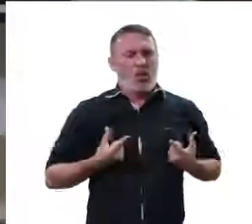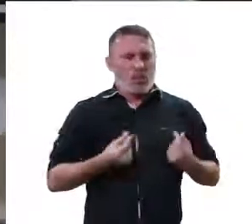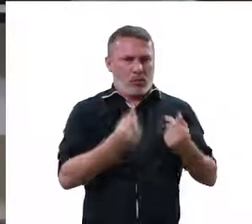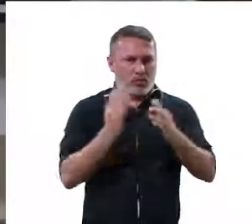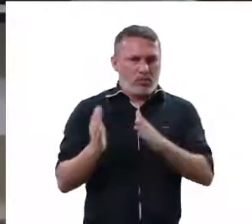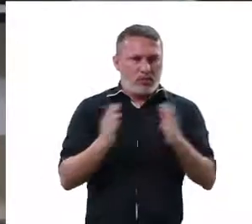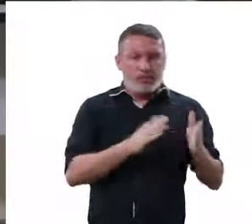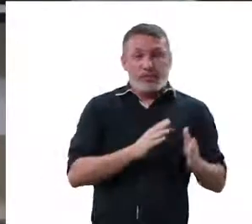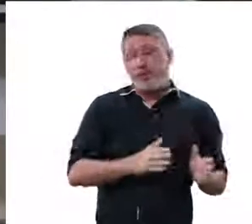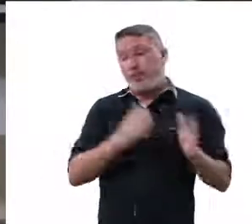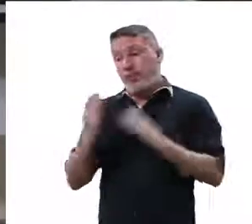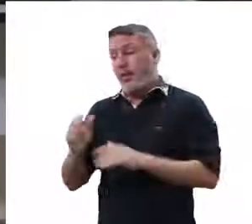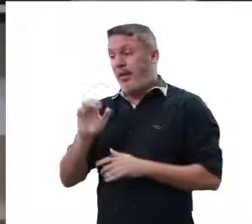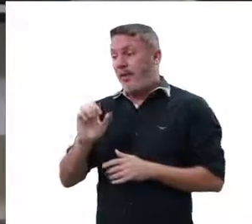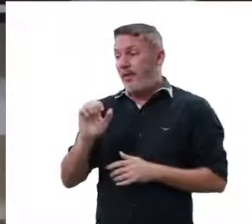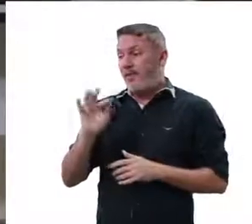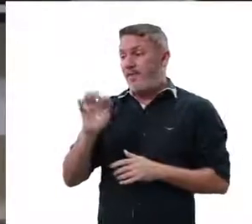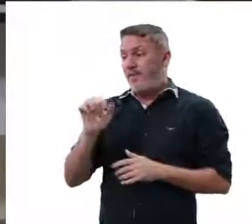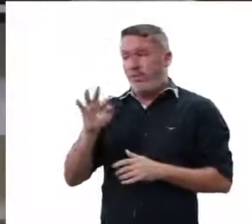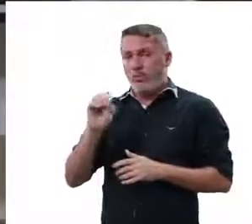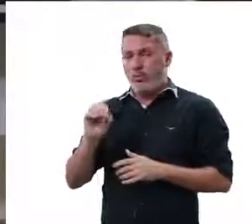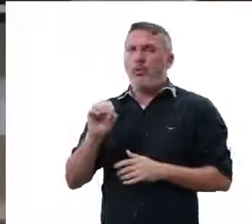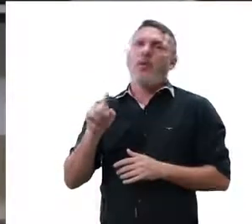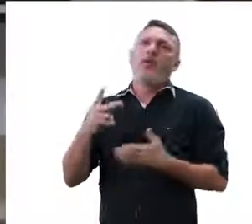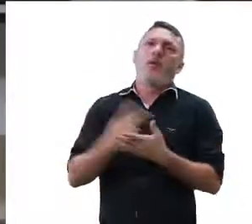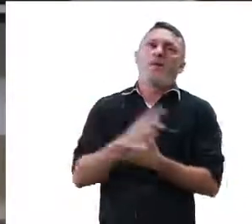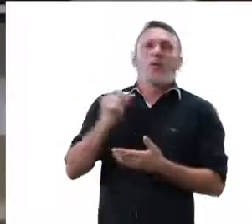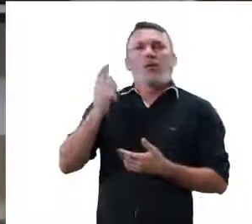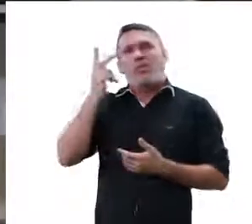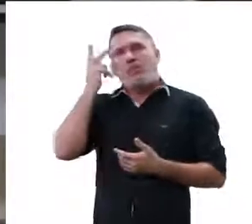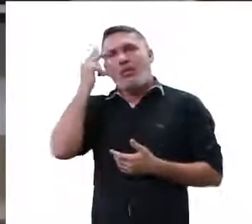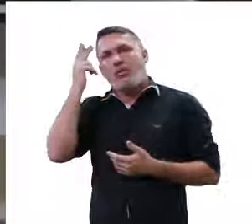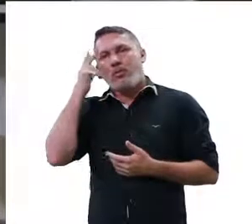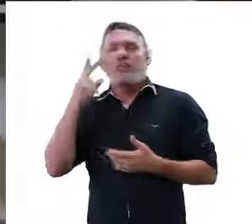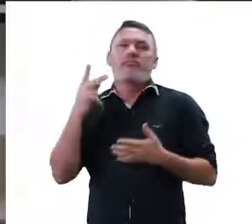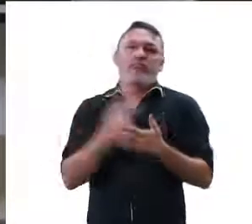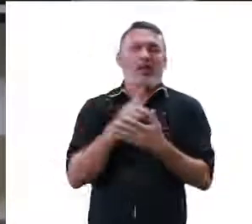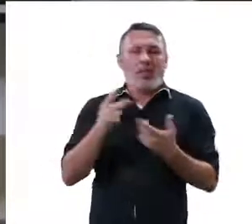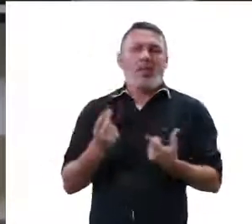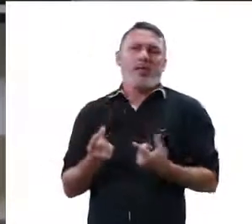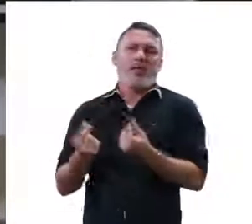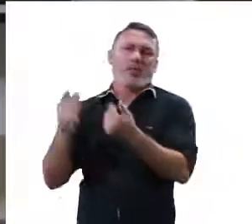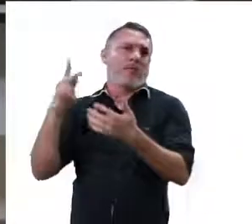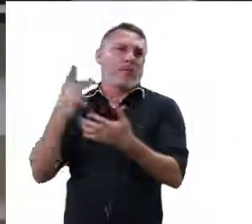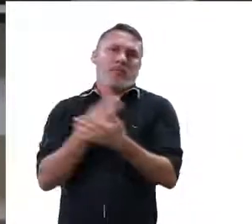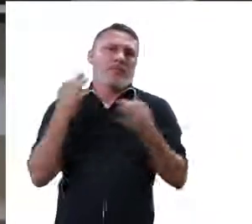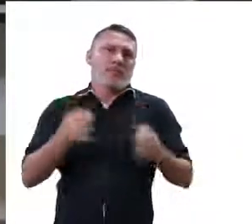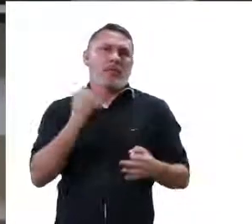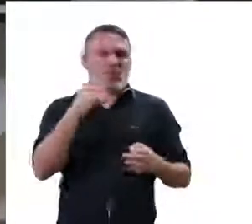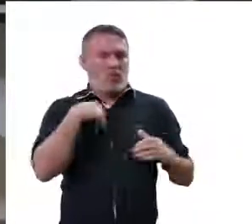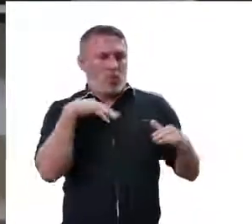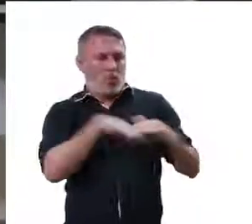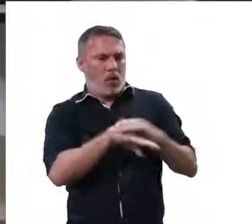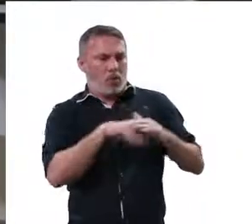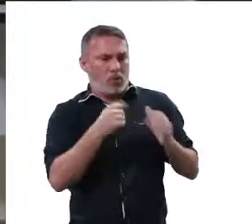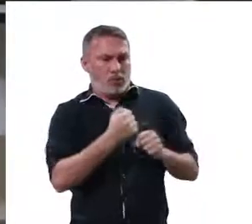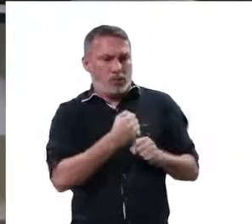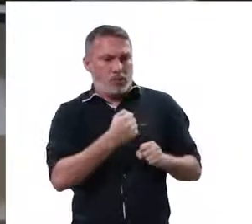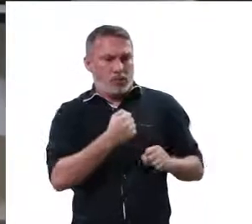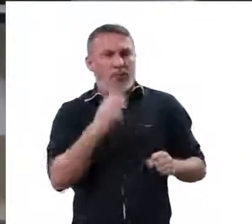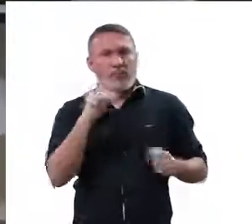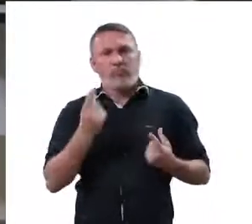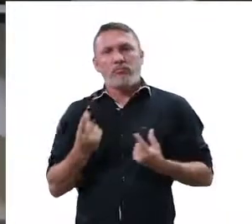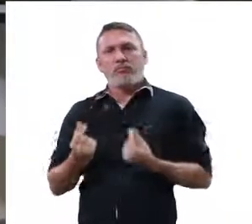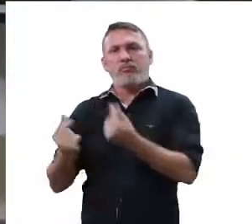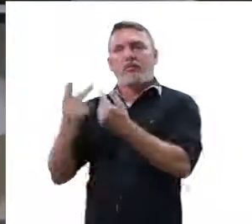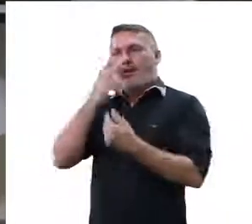eu quero enriquecer. E o efeito, naturalmente, seria exatamente o enriquecimento. Ou seja, eu me tornaria um